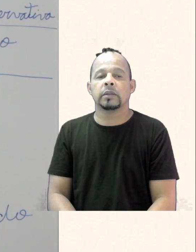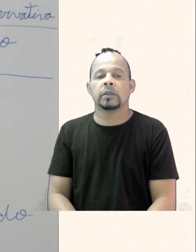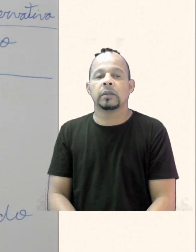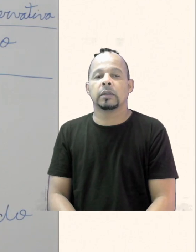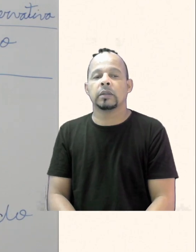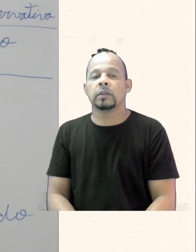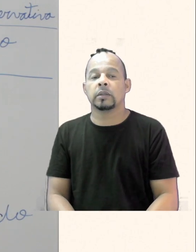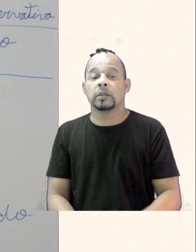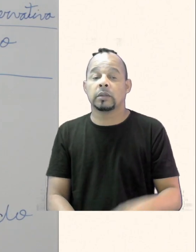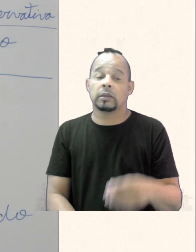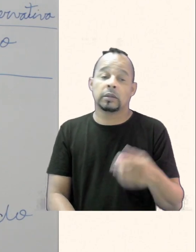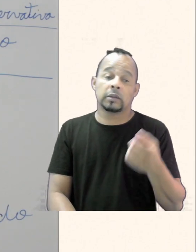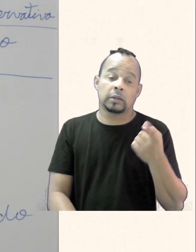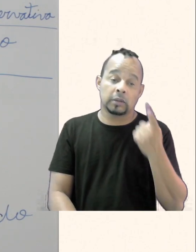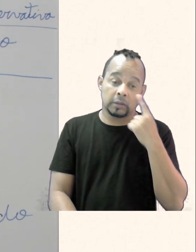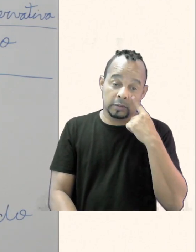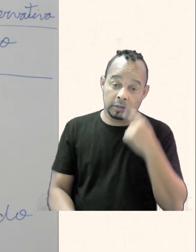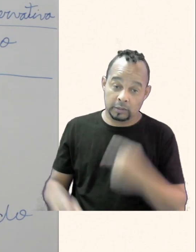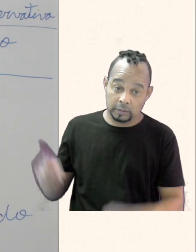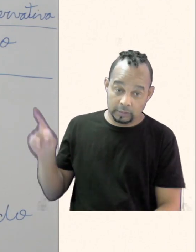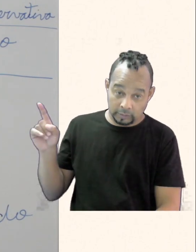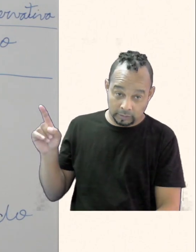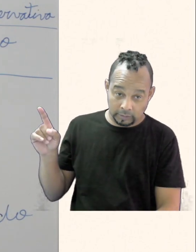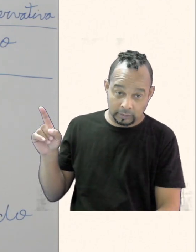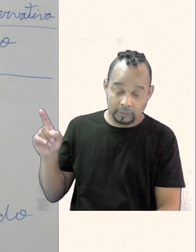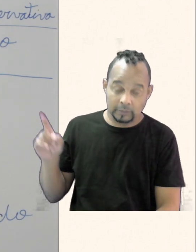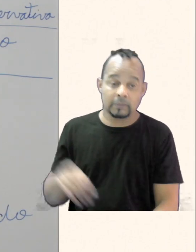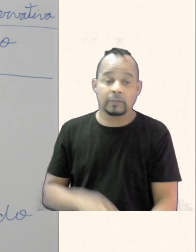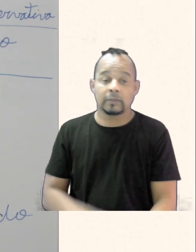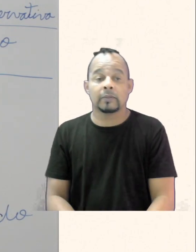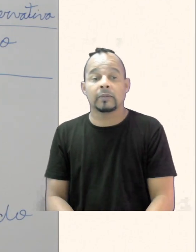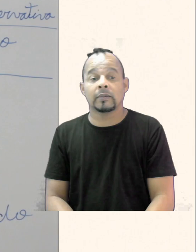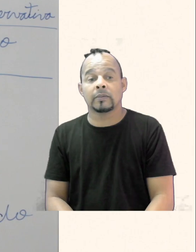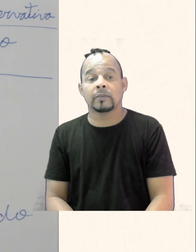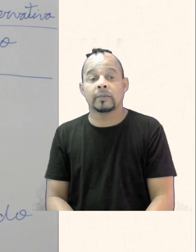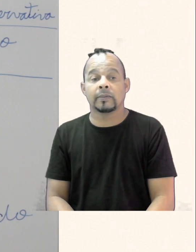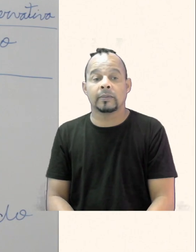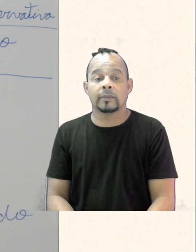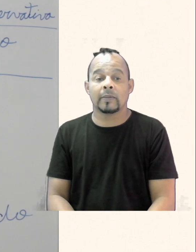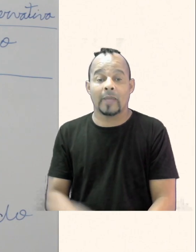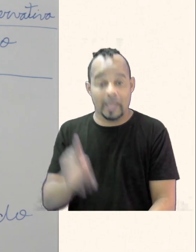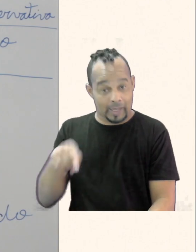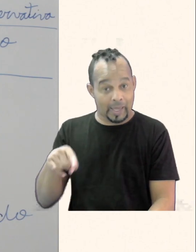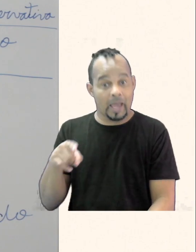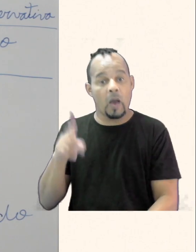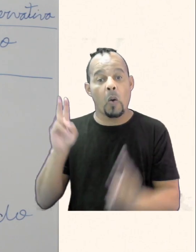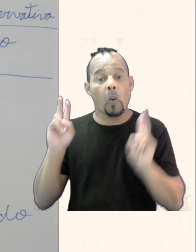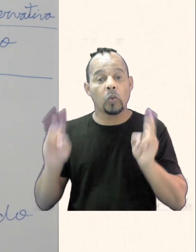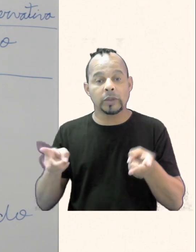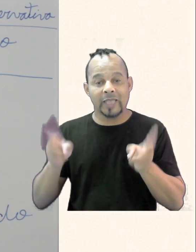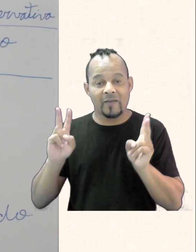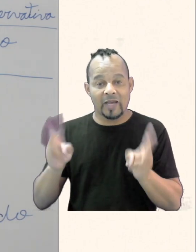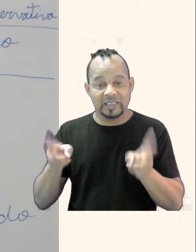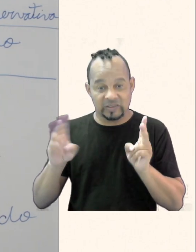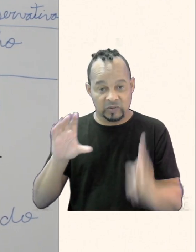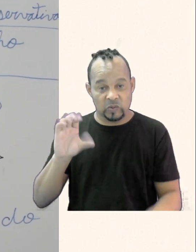f é uma força conservativa. Então, nós podemos